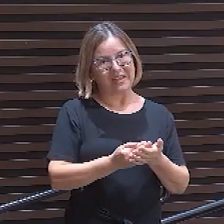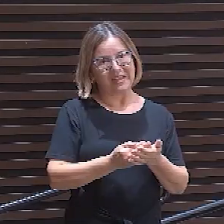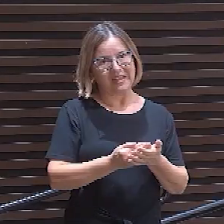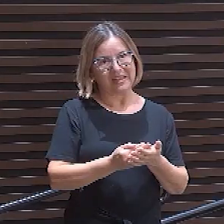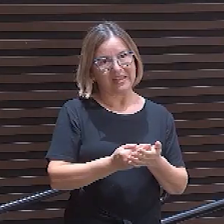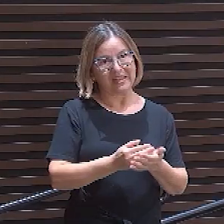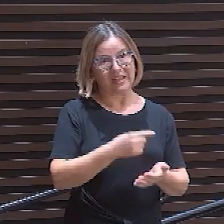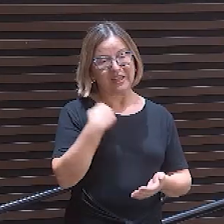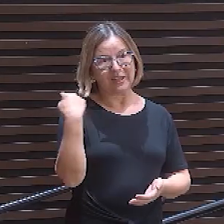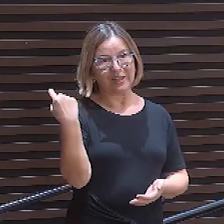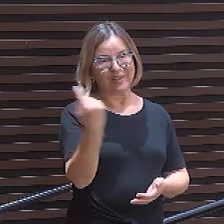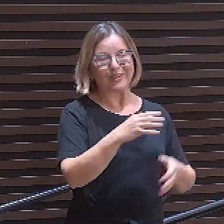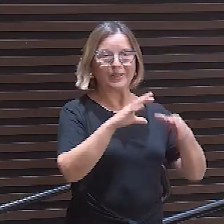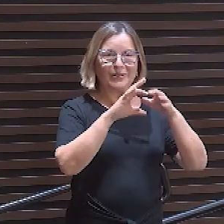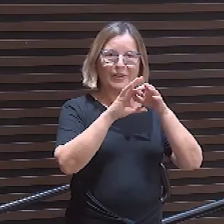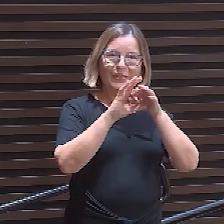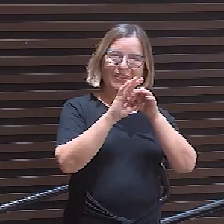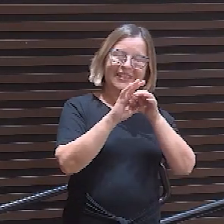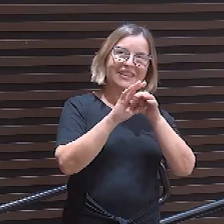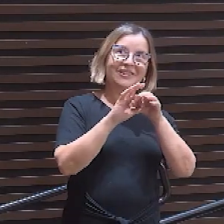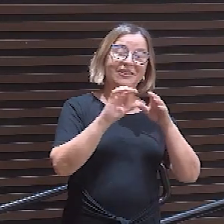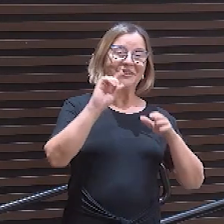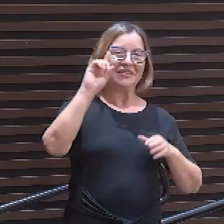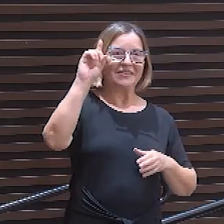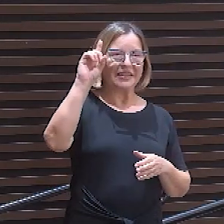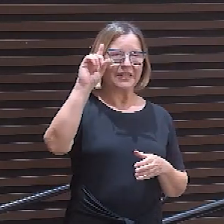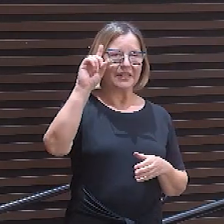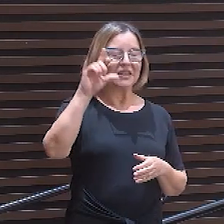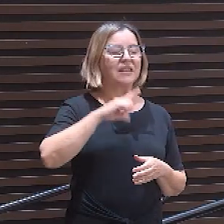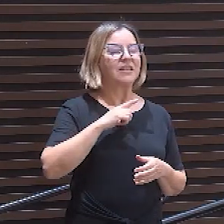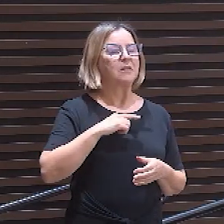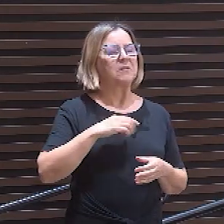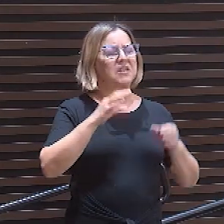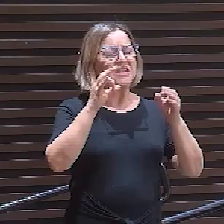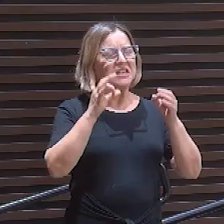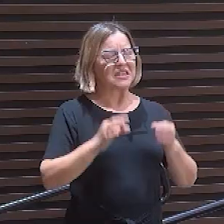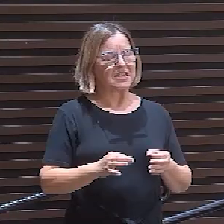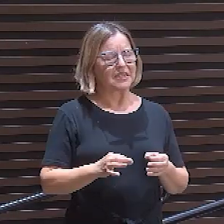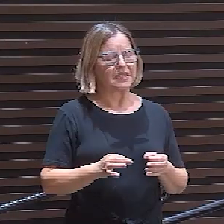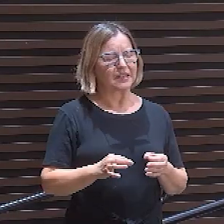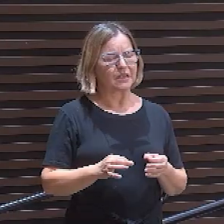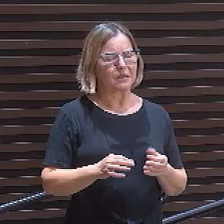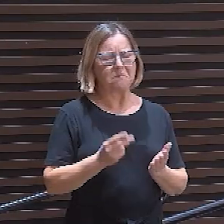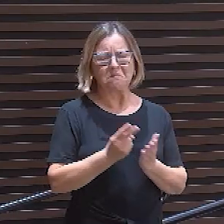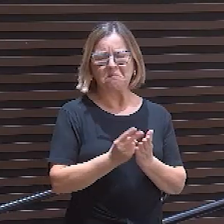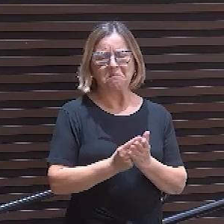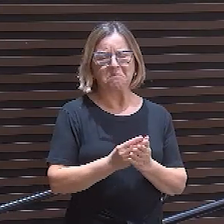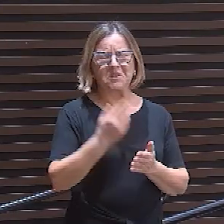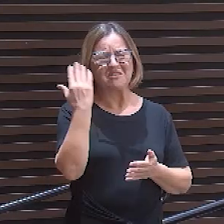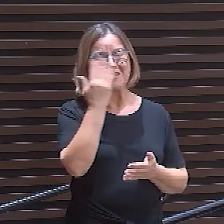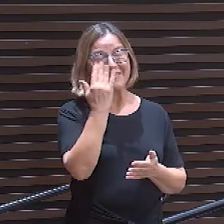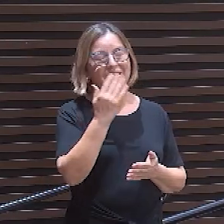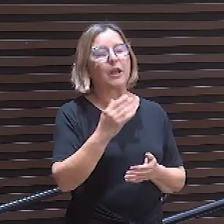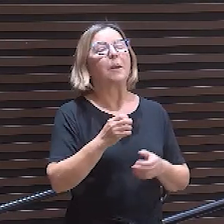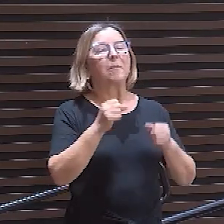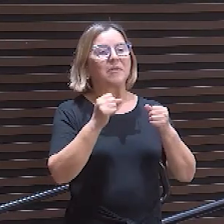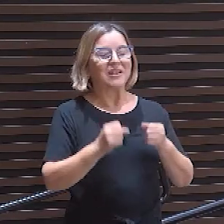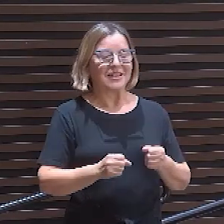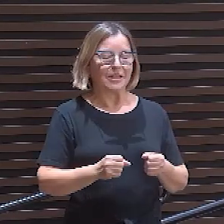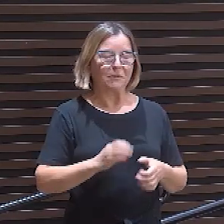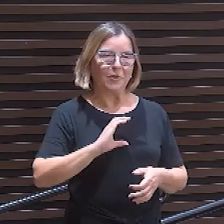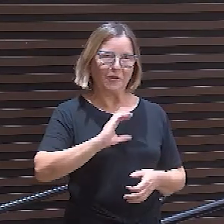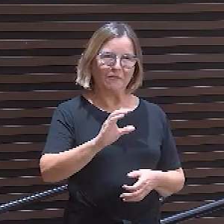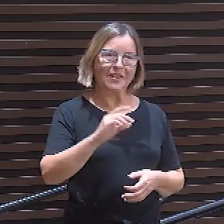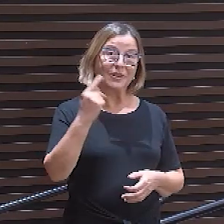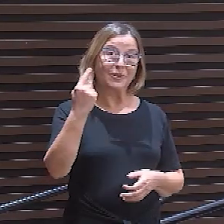nós temos a certeza de que, embora não o vejamos, nós podemos confiar plenamente em Sua palavra,